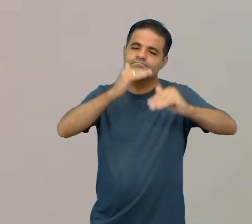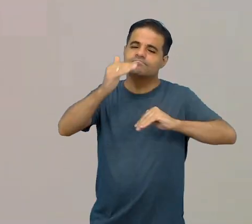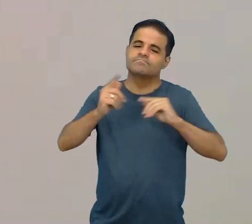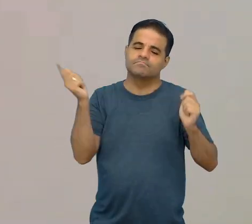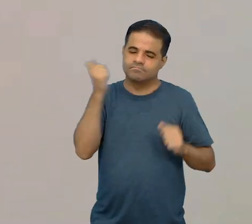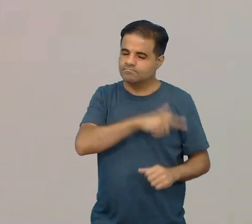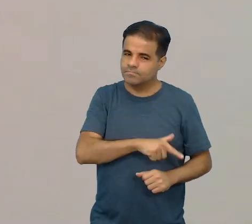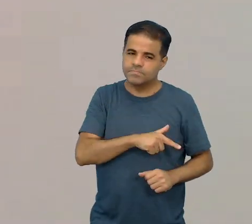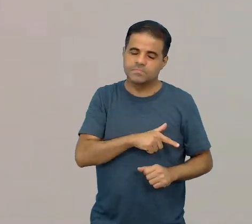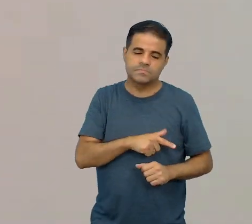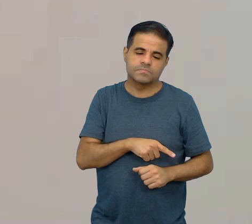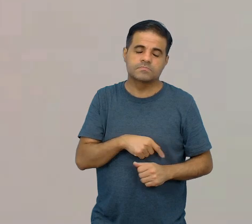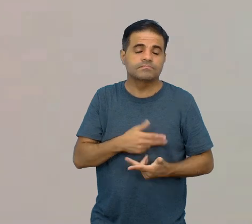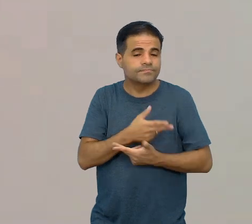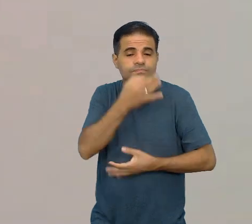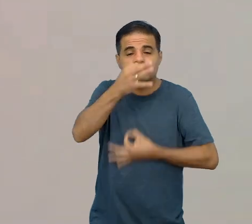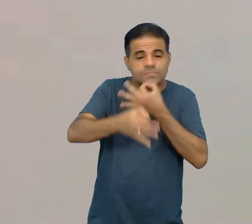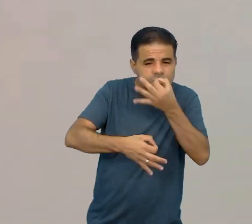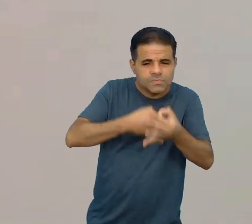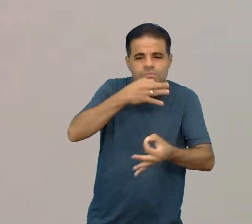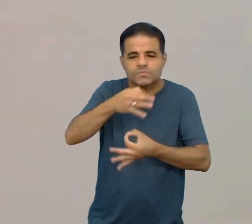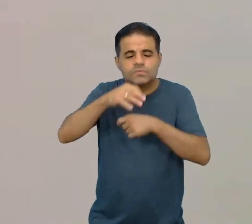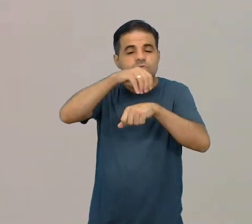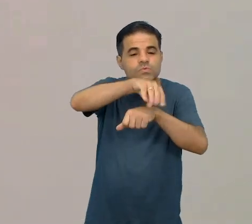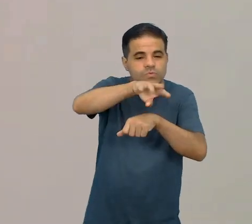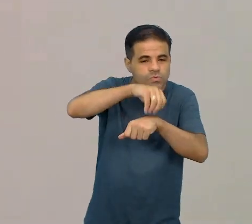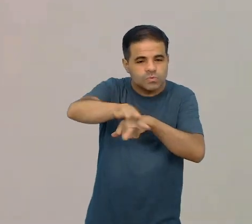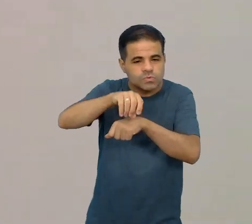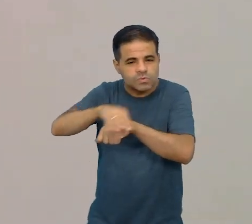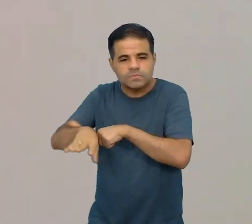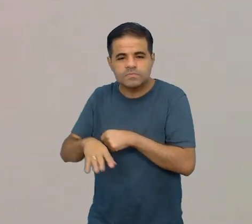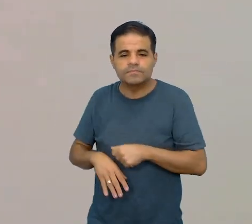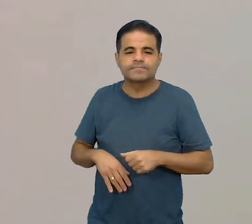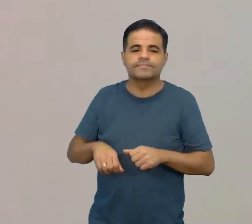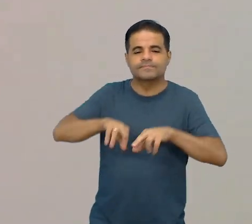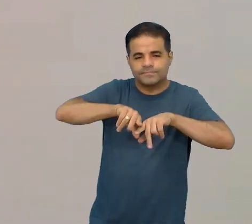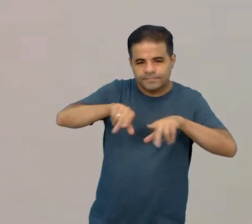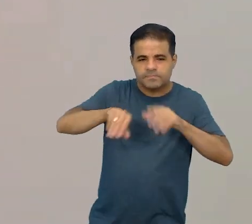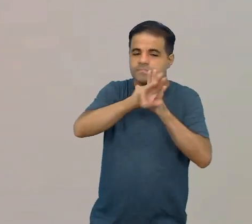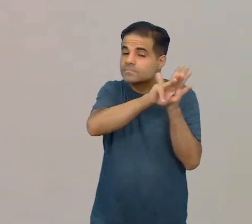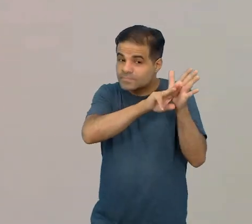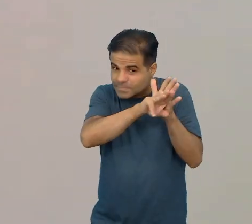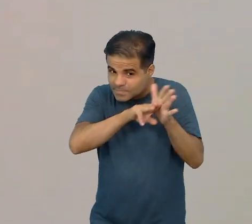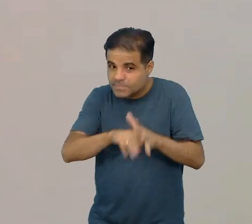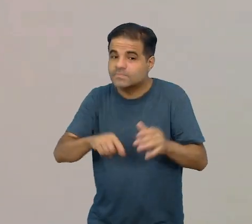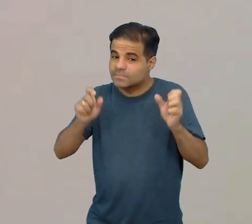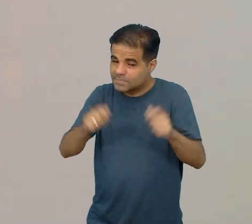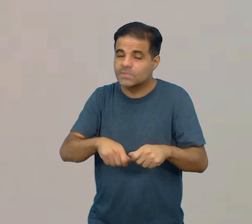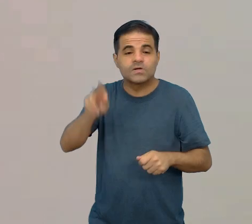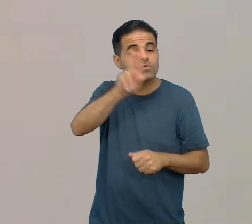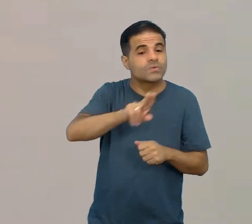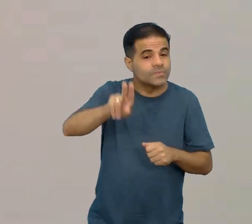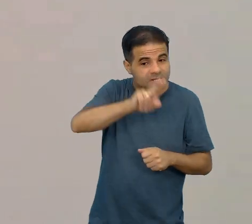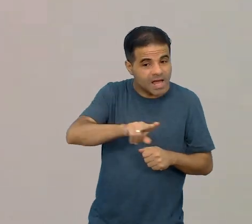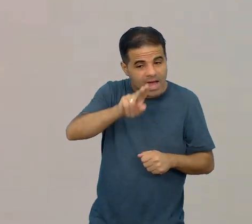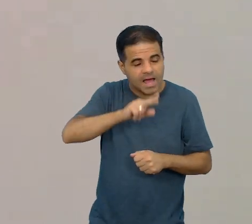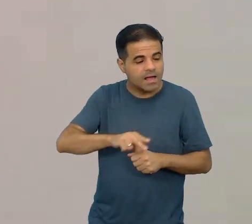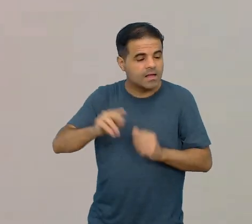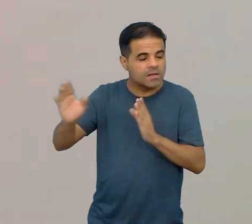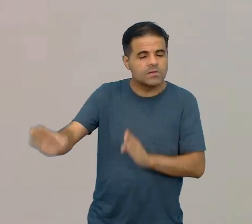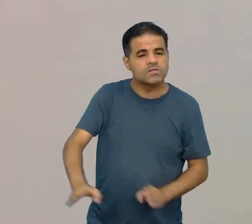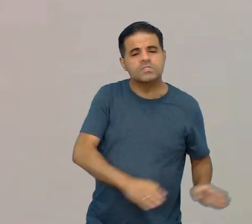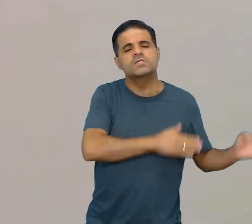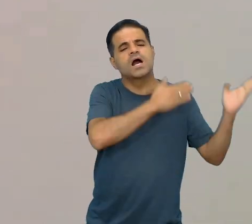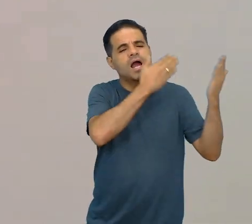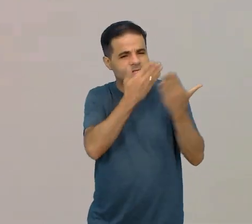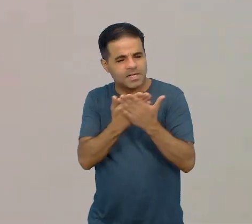né? Com essas sugestões aí, dessas várias metodologias que podem ser usadas, né, nas